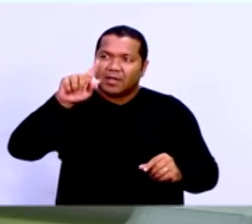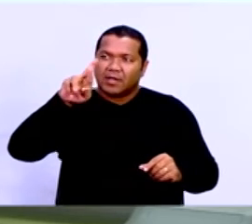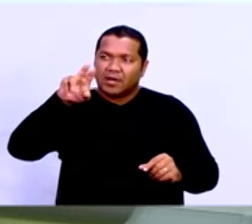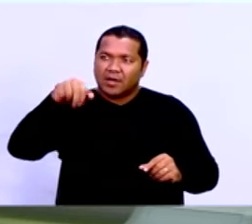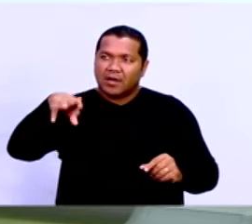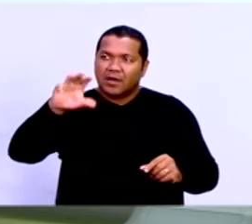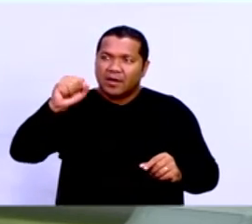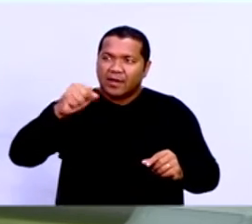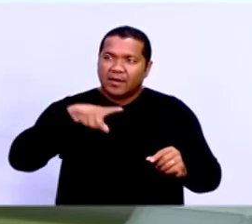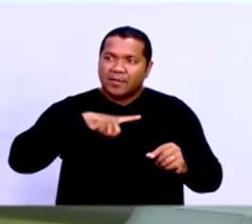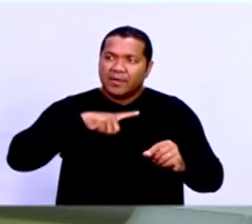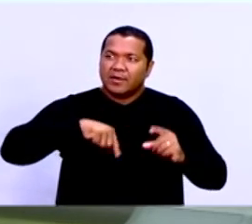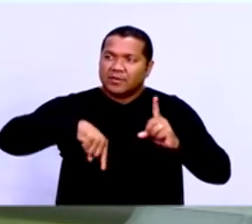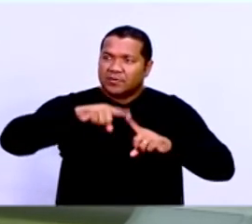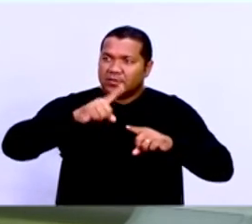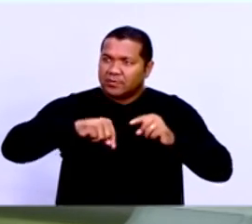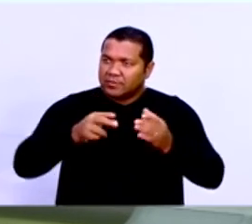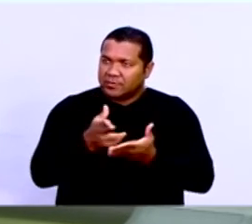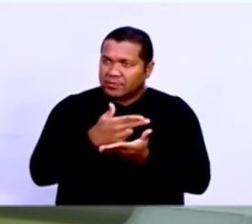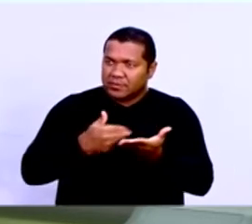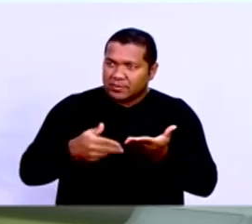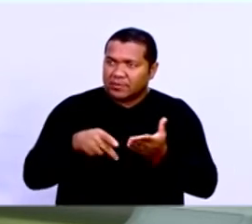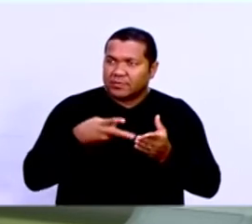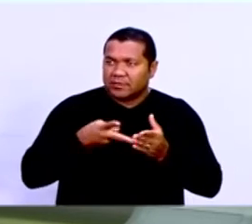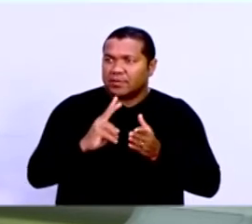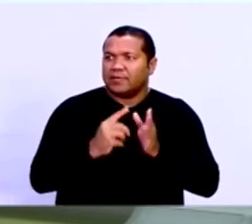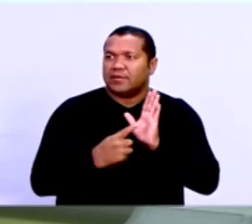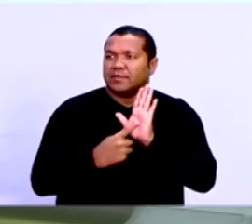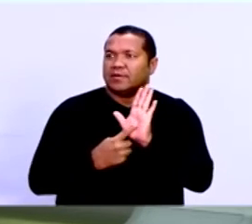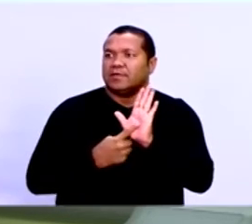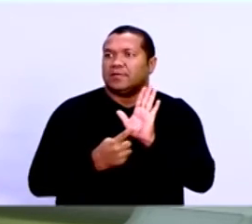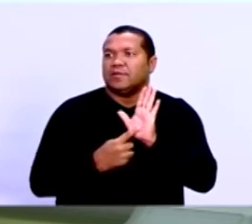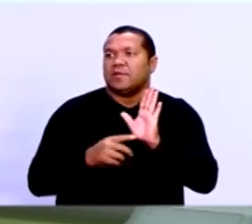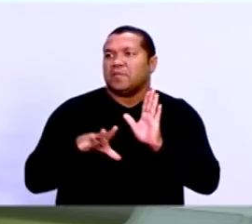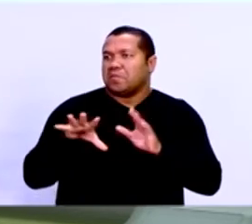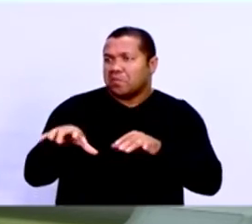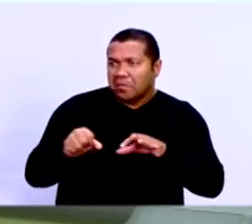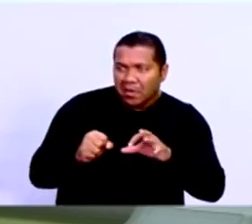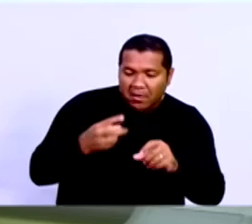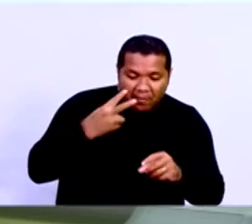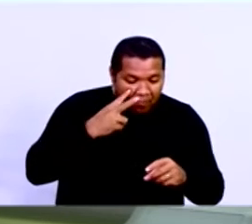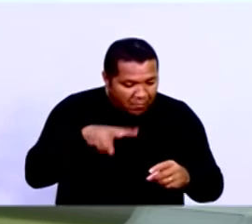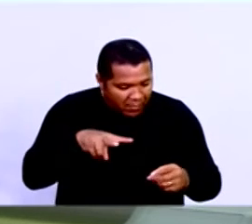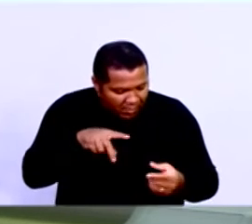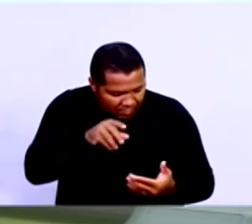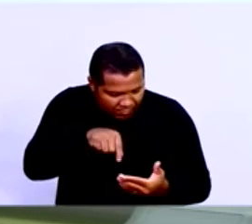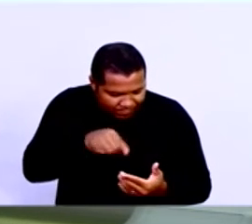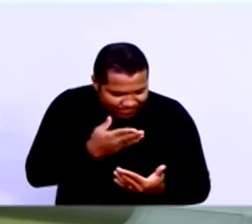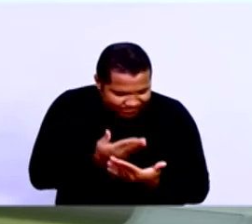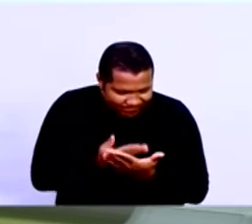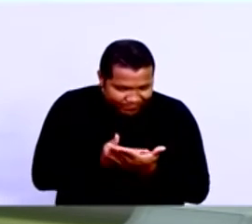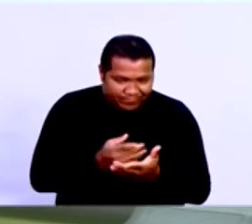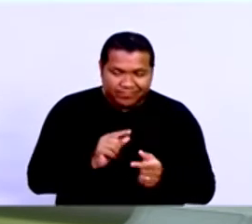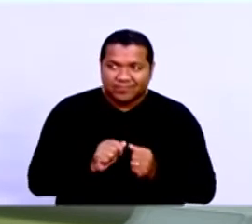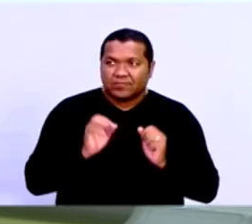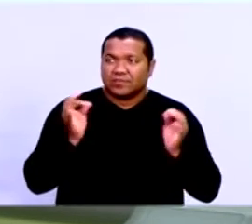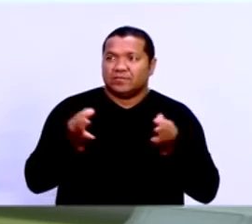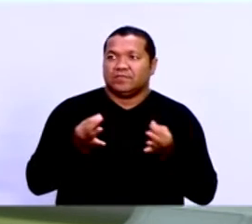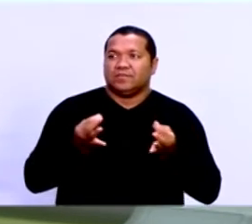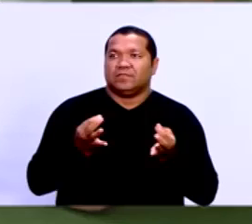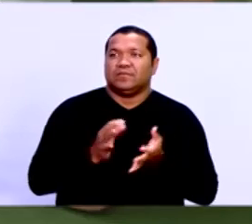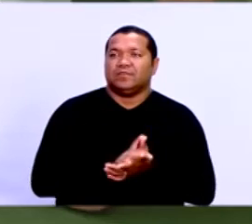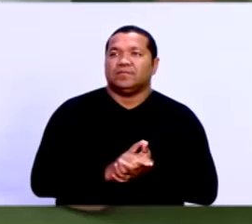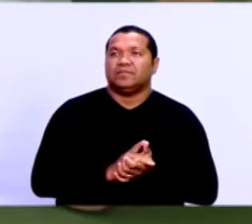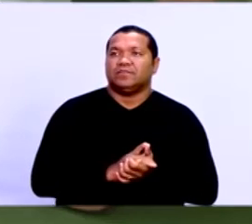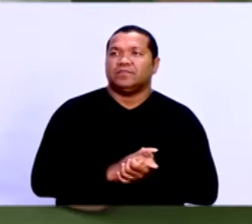objetos esses desenhos nós vamos sempre tá pegando olhando está aí isso daí tá certo gente